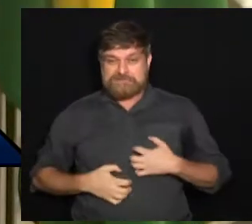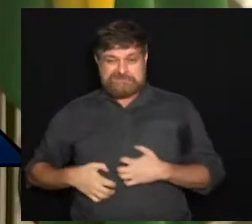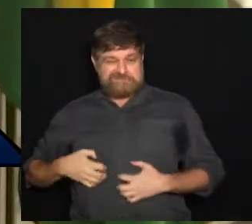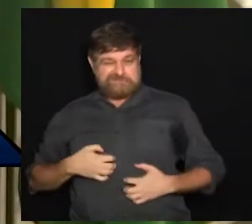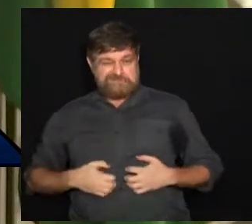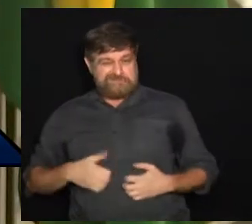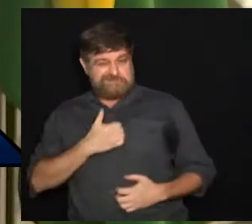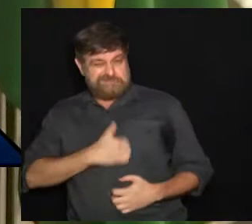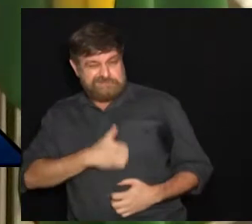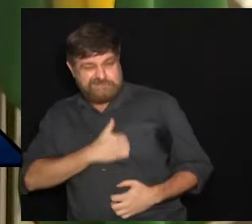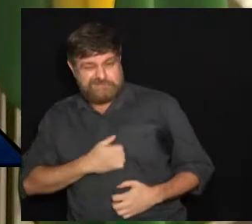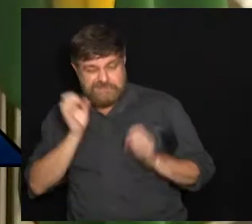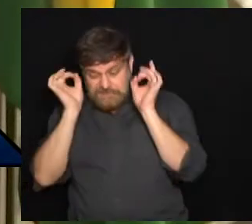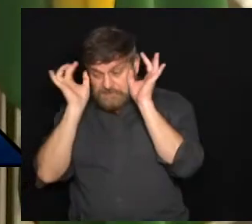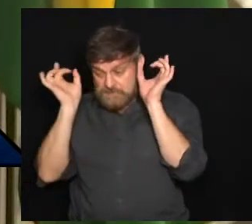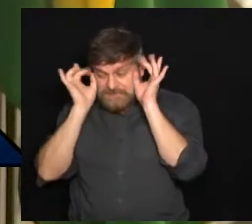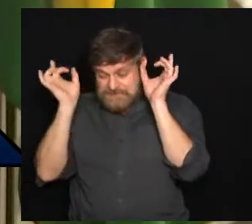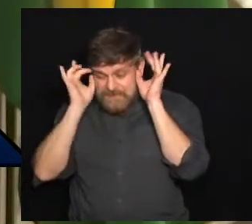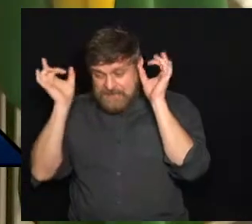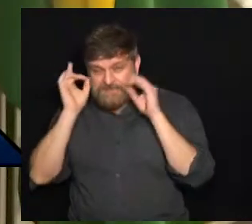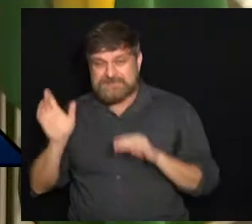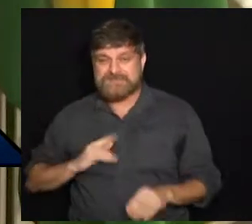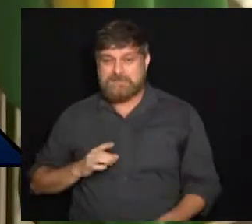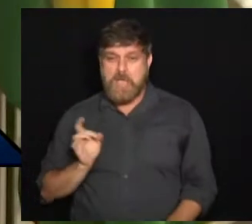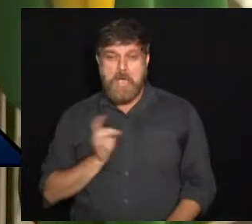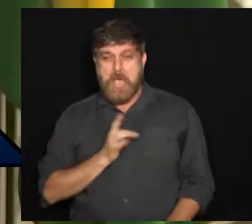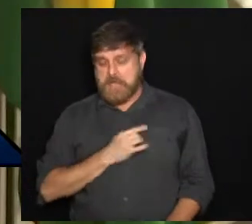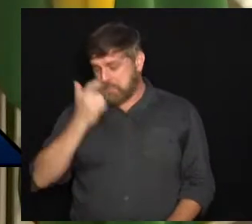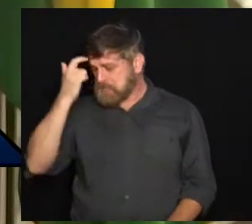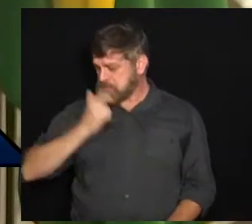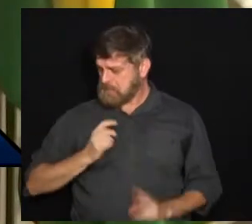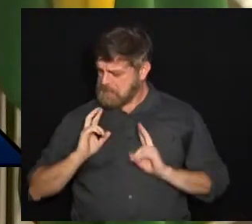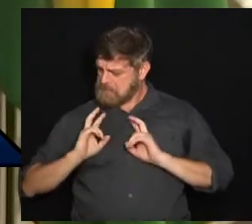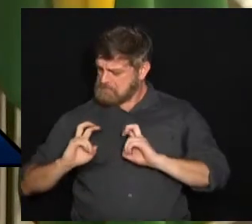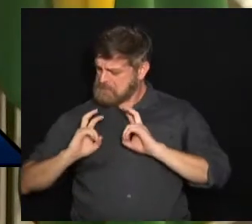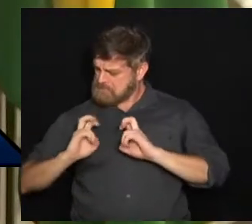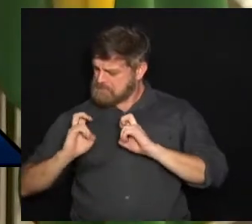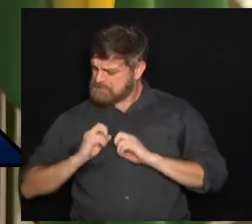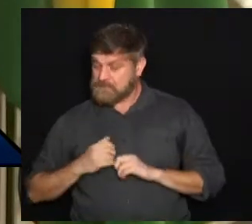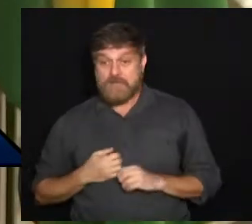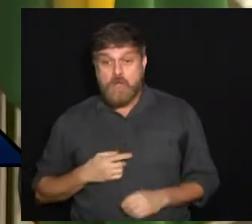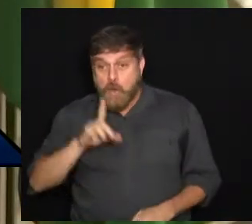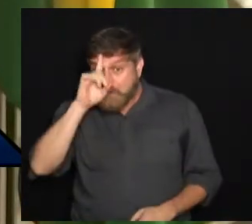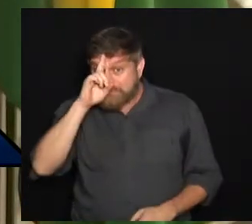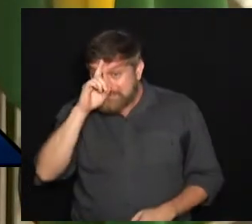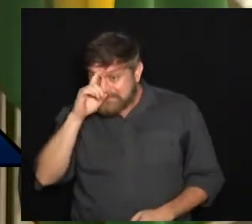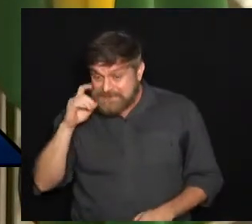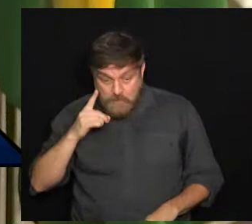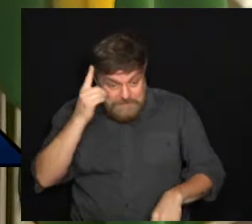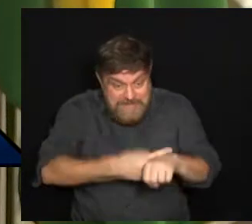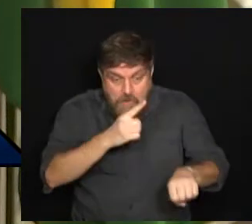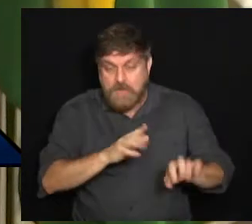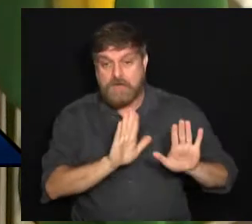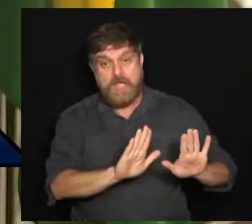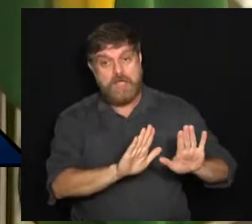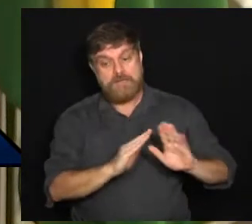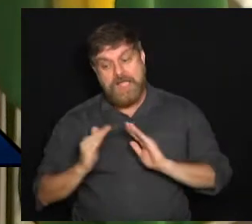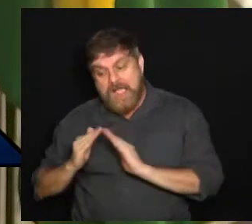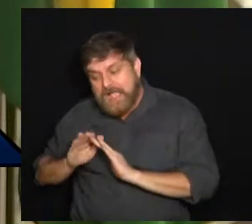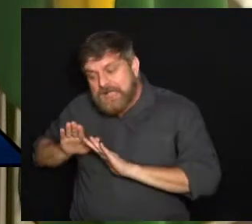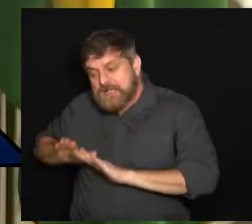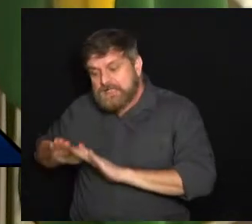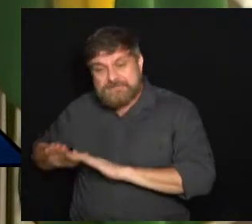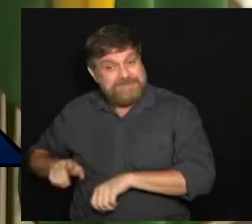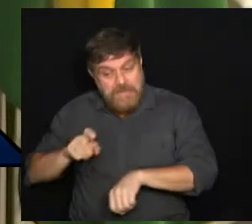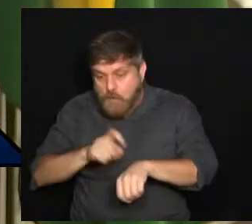barriga, uma dor de cabeça leve, um medo de estar com alguma coisa que não tenha muita emergência, fique em casa. Não é hora de ir